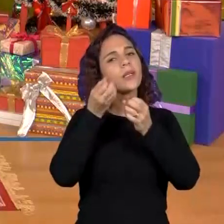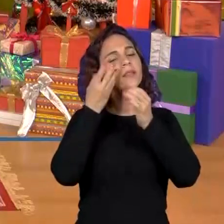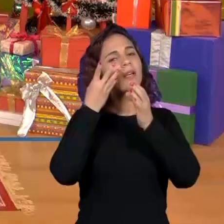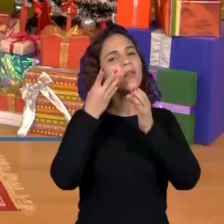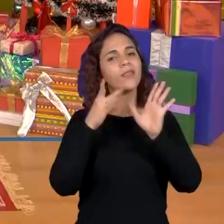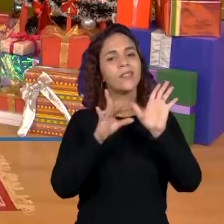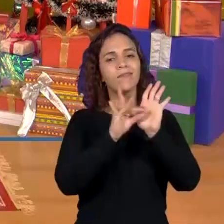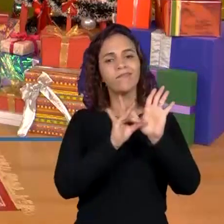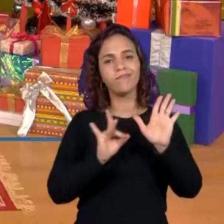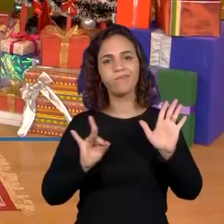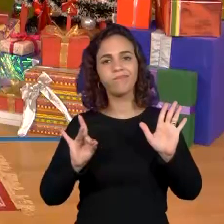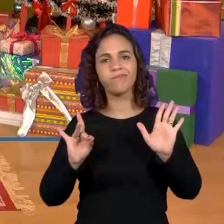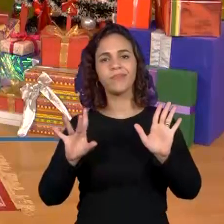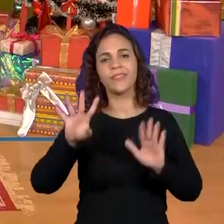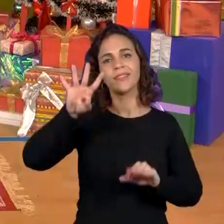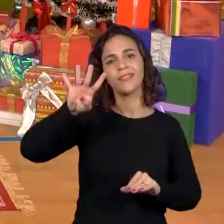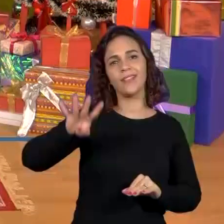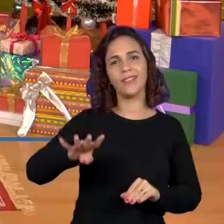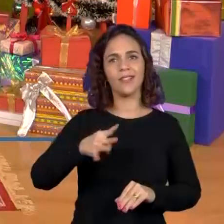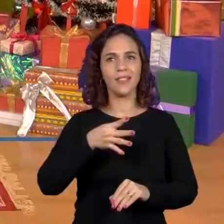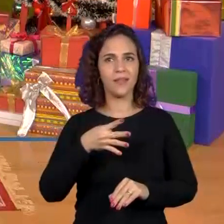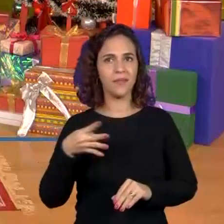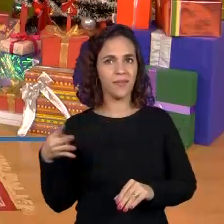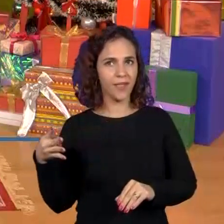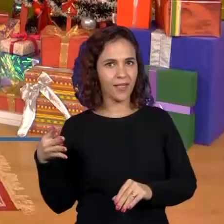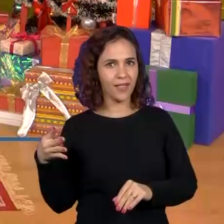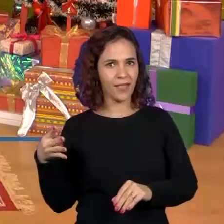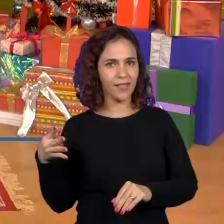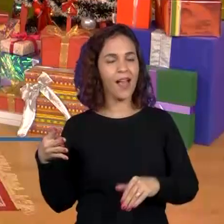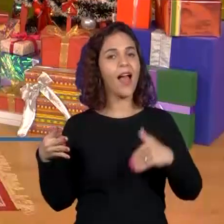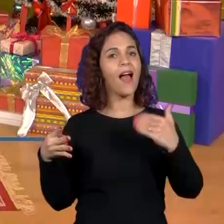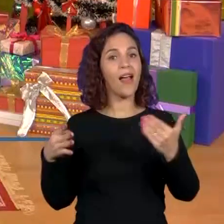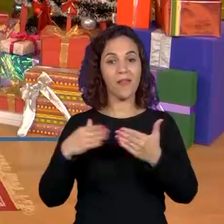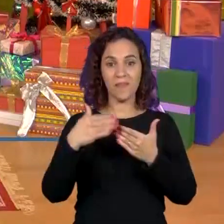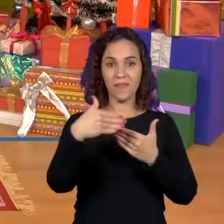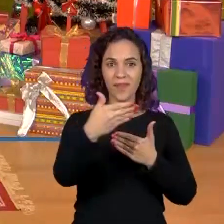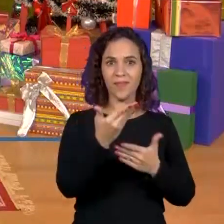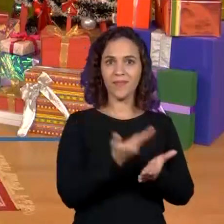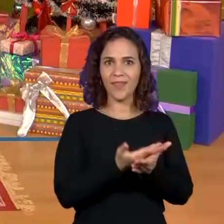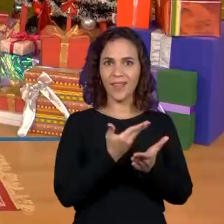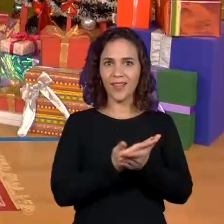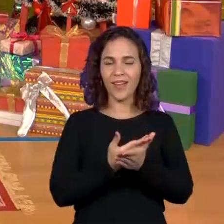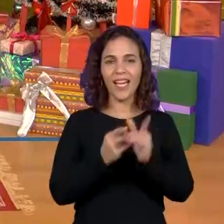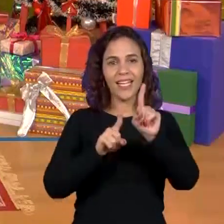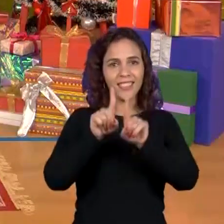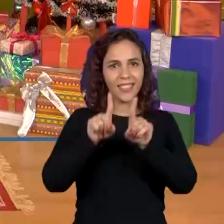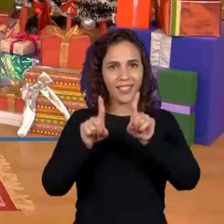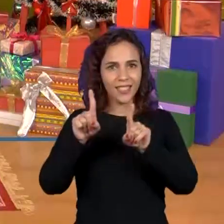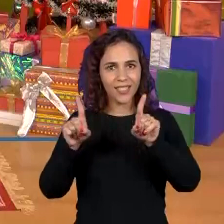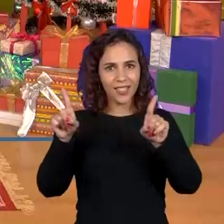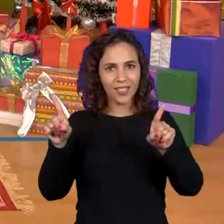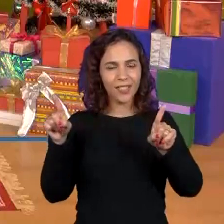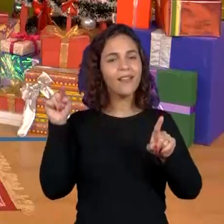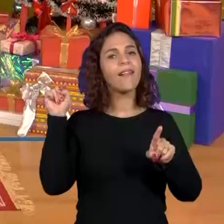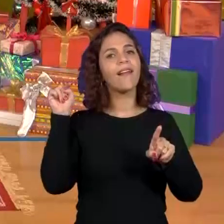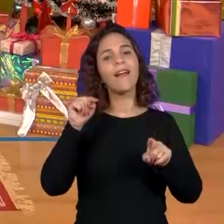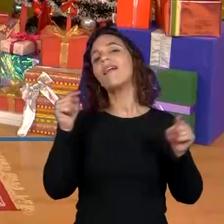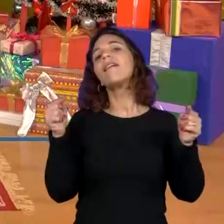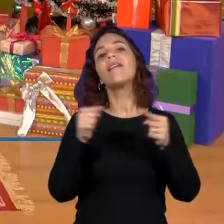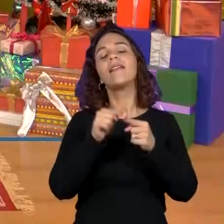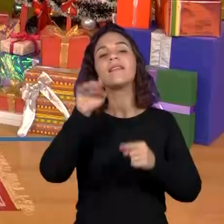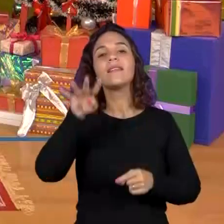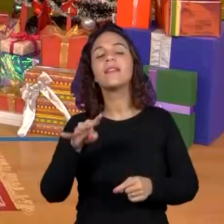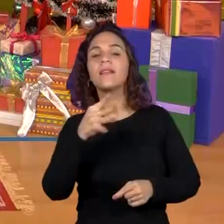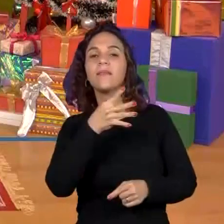se transformar numa tabela. Certo. E aí, nas nossas próximas aulas de estatística, a gente vai pegar os dados da